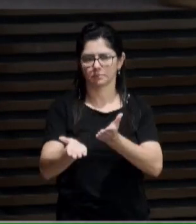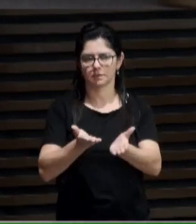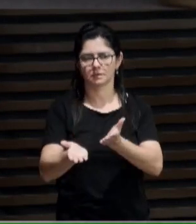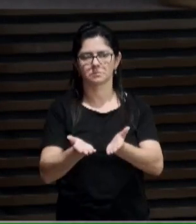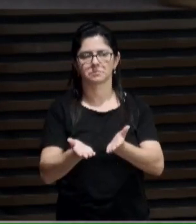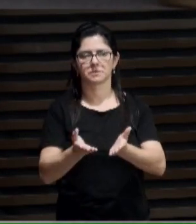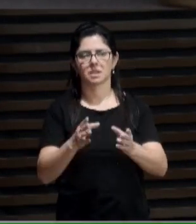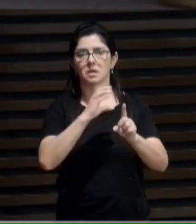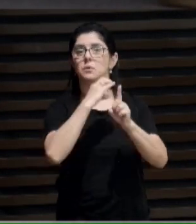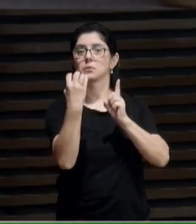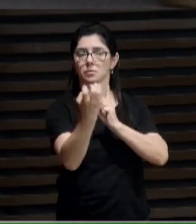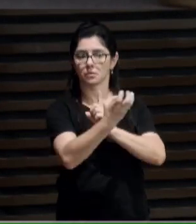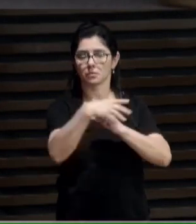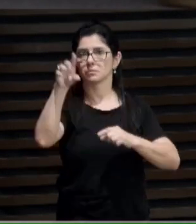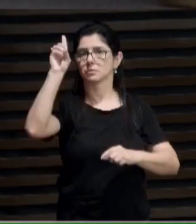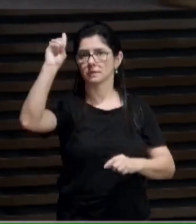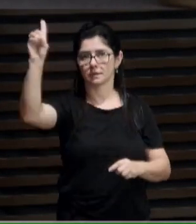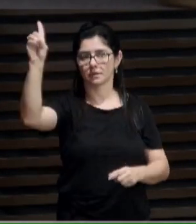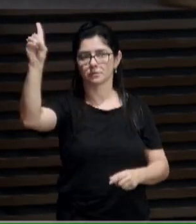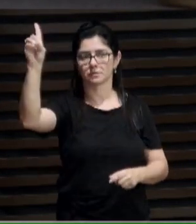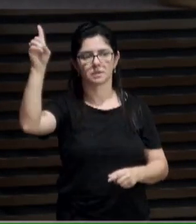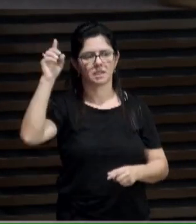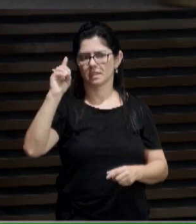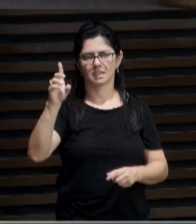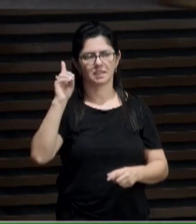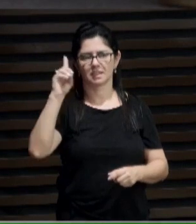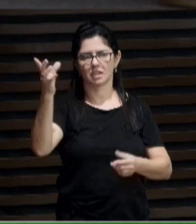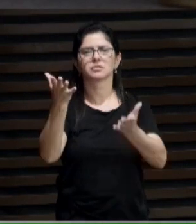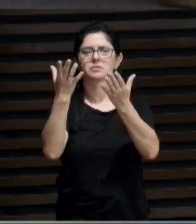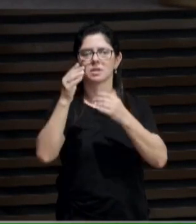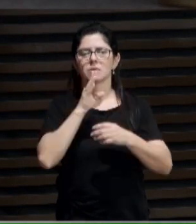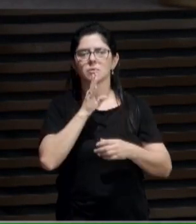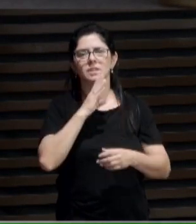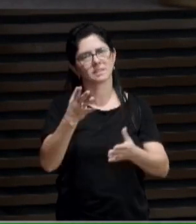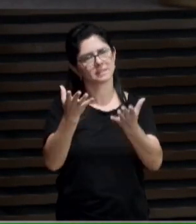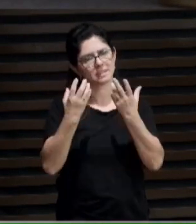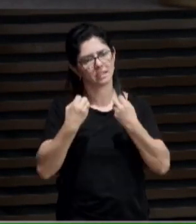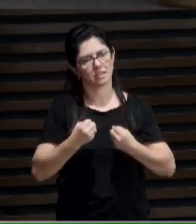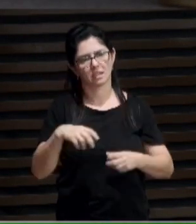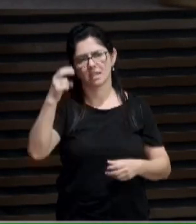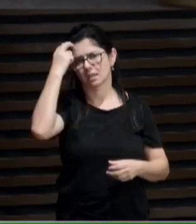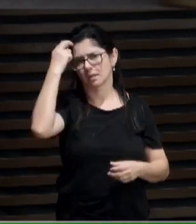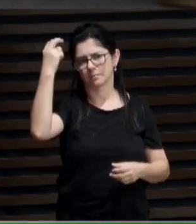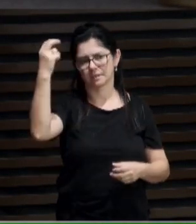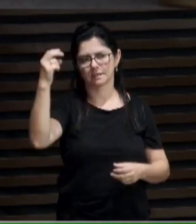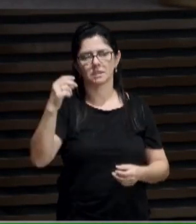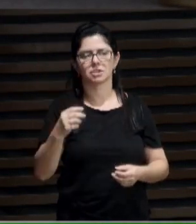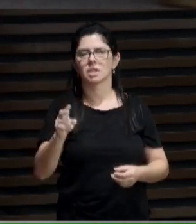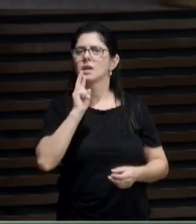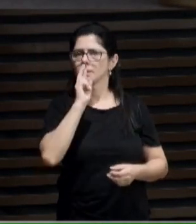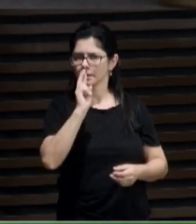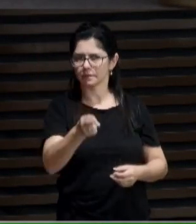Deus sem que Deus se dê a conhecer e o capacite a responder-lhe. Disse